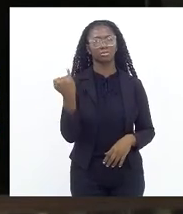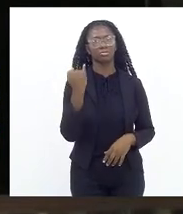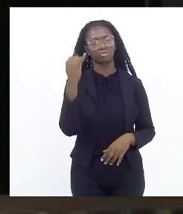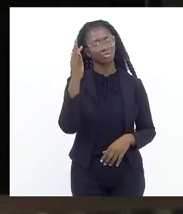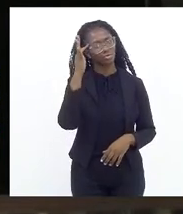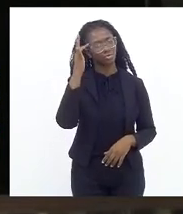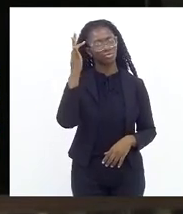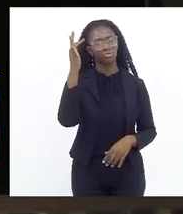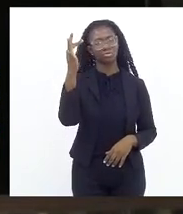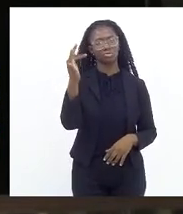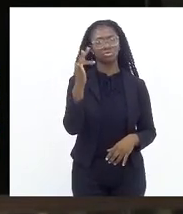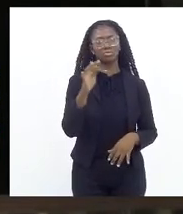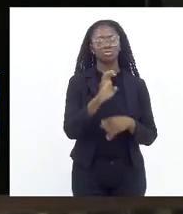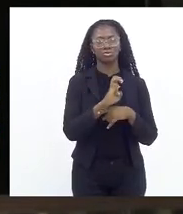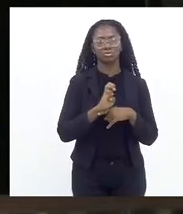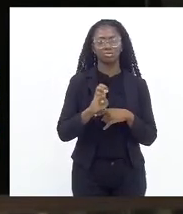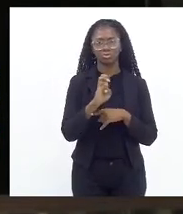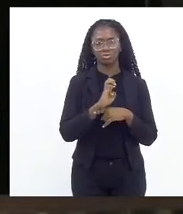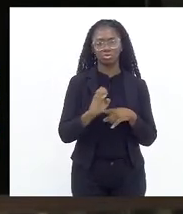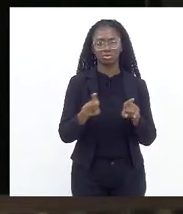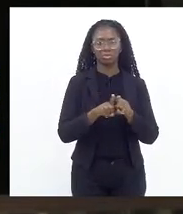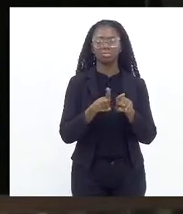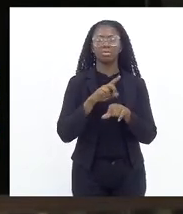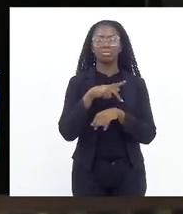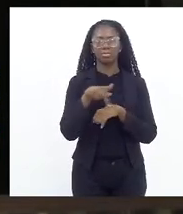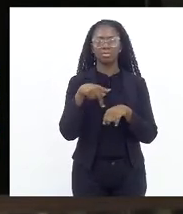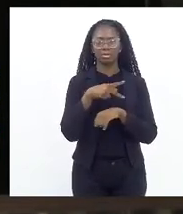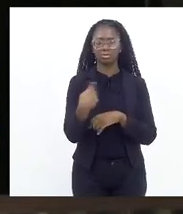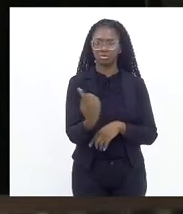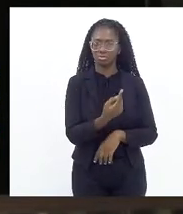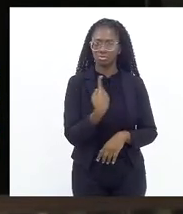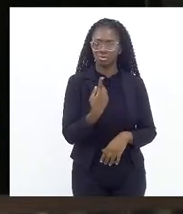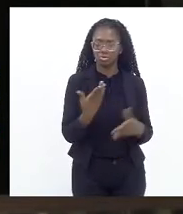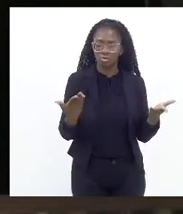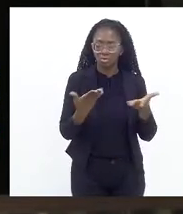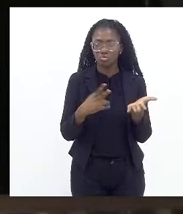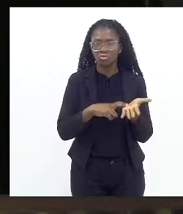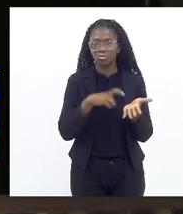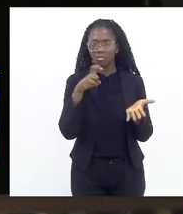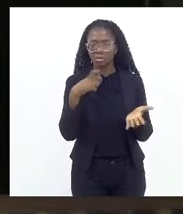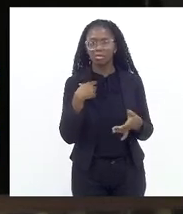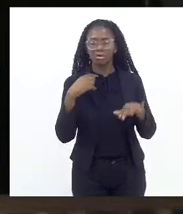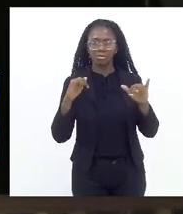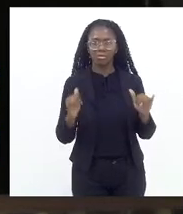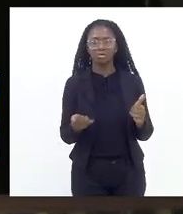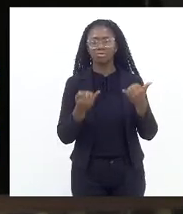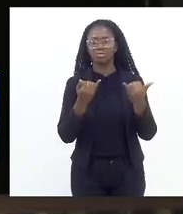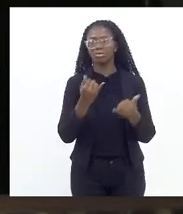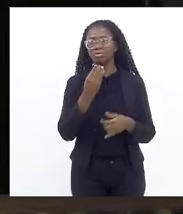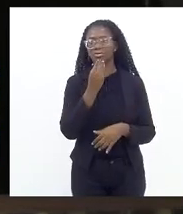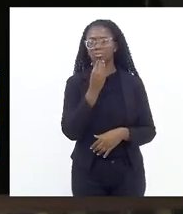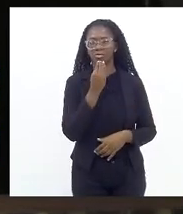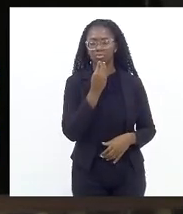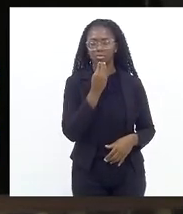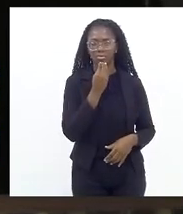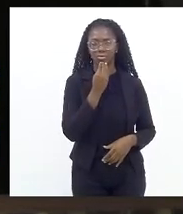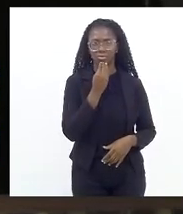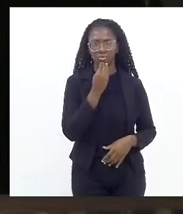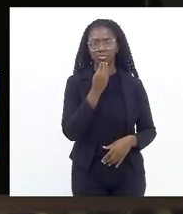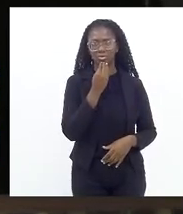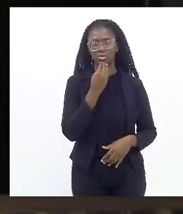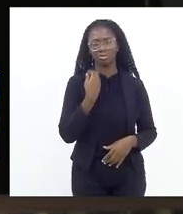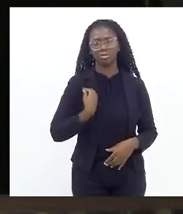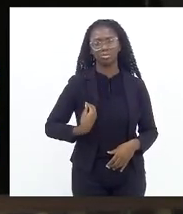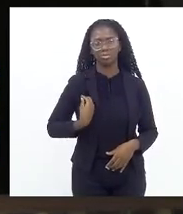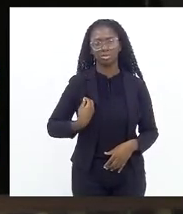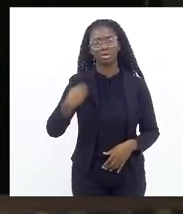futuro do nosso Estado e o futuro do nosso país. Hoje mesmo, pela manhã, eu aproveito aqui a oportunidade da